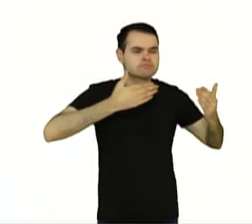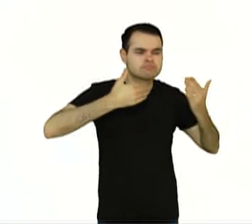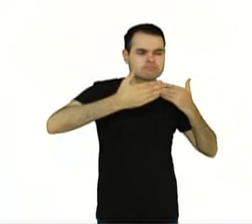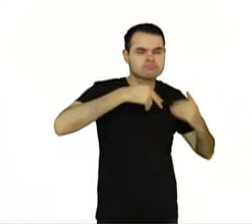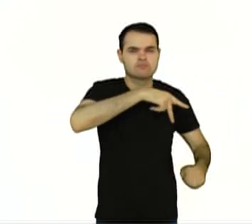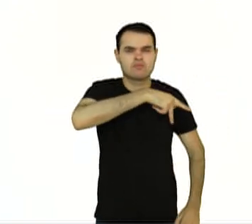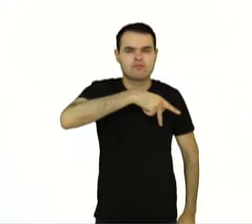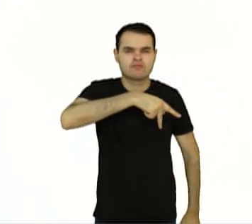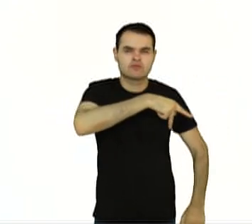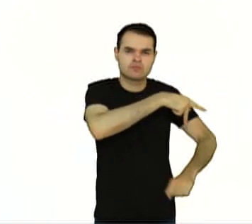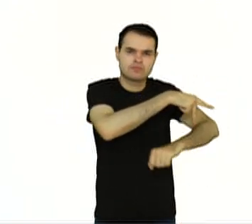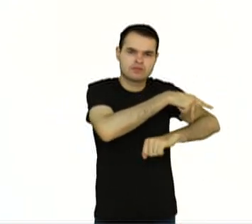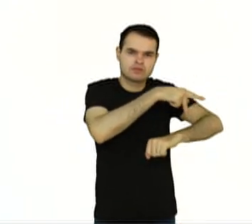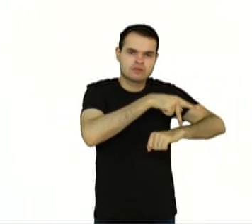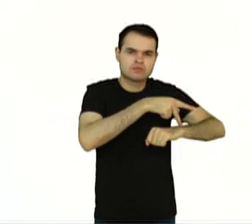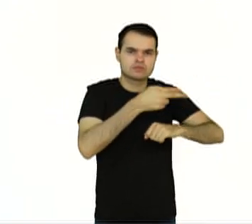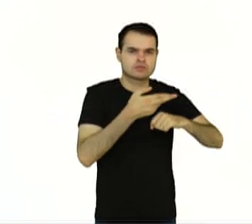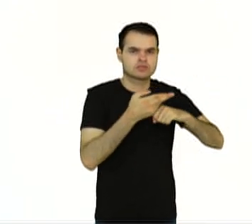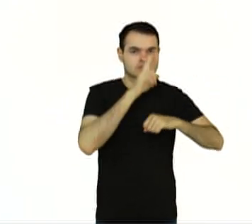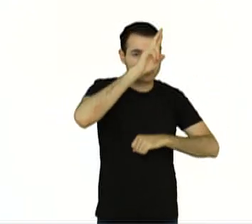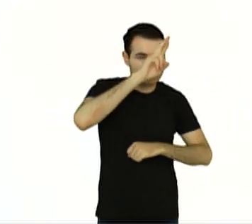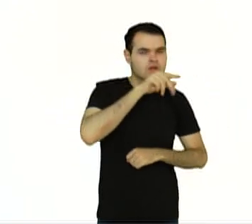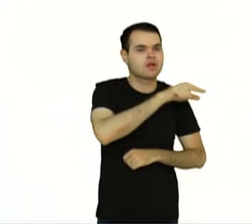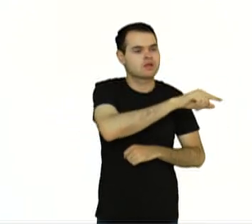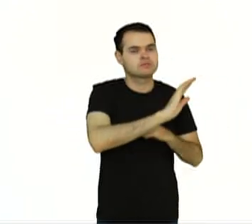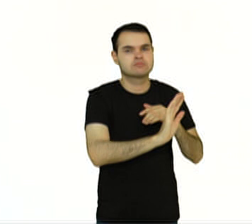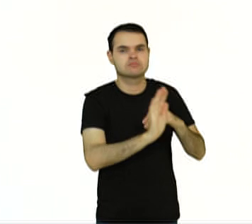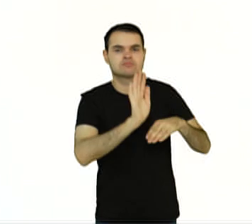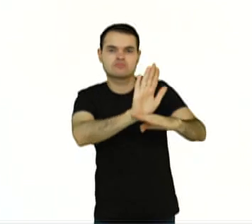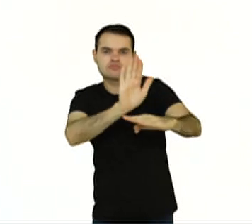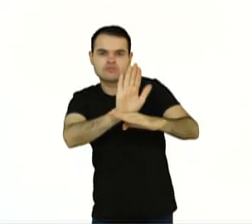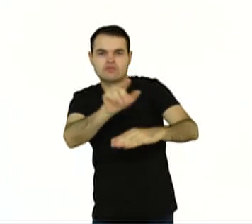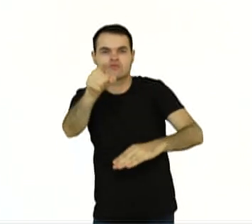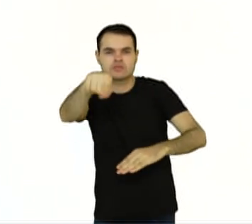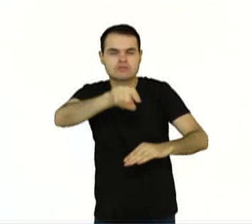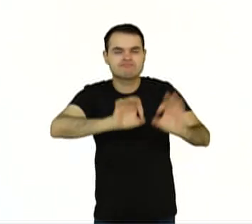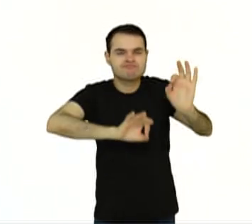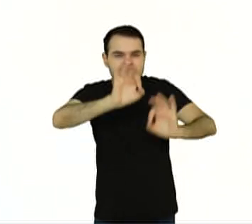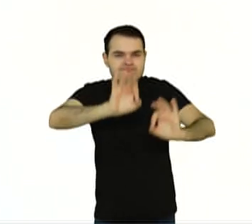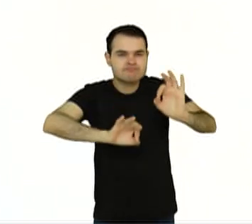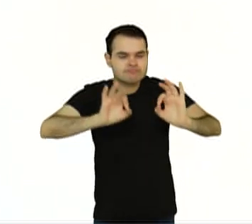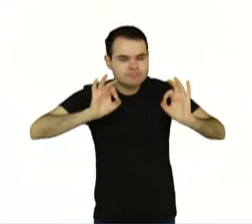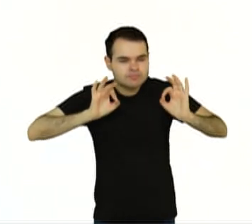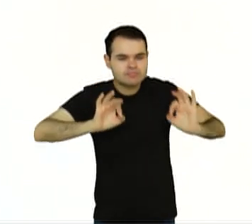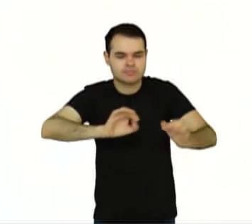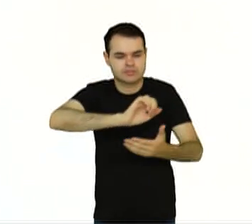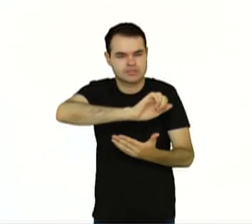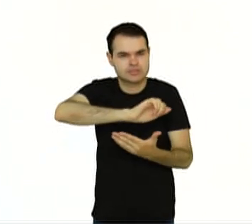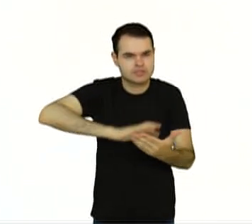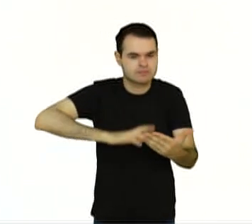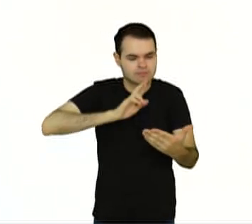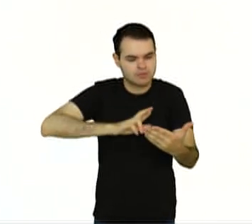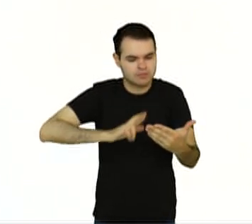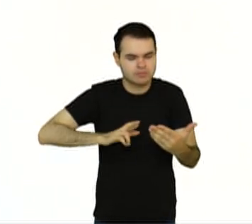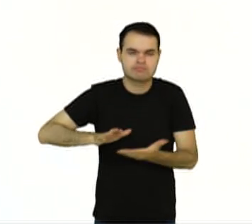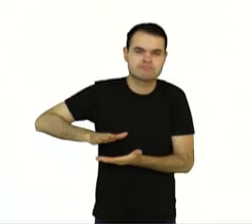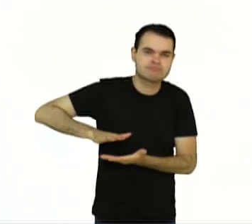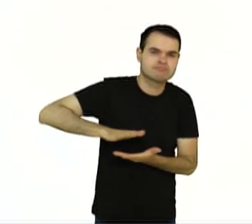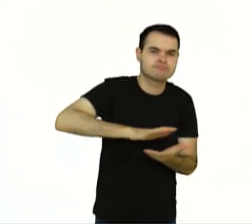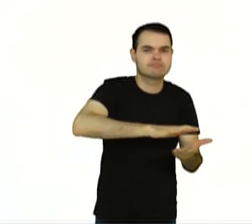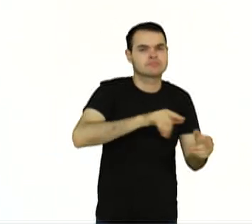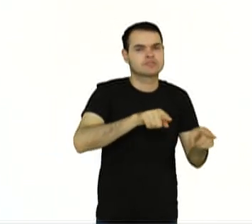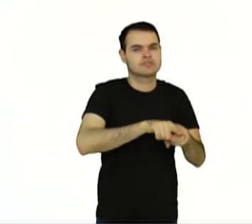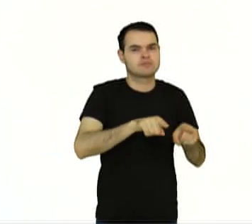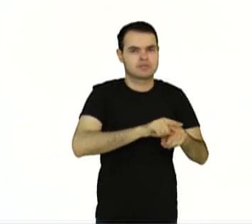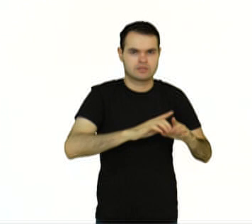equipe pedagógica, direção, que eles vão saber posicionar vocês e alinhar para que você consiga estar fazendo suas atividades e entregando também as mesmas